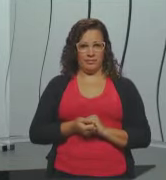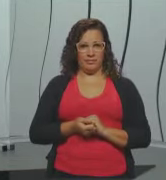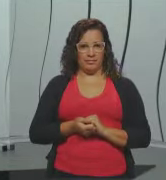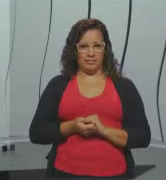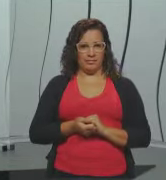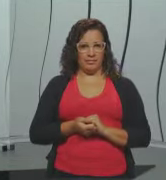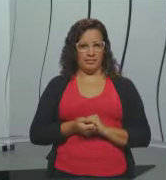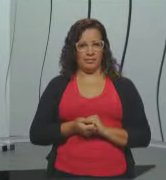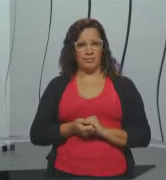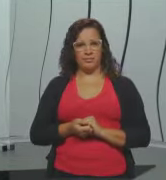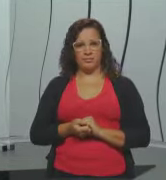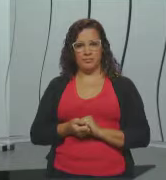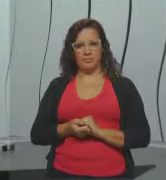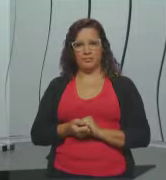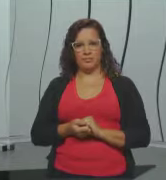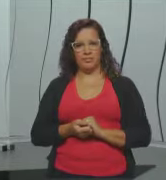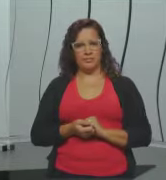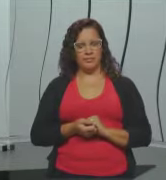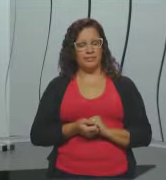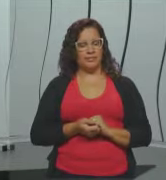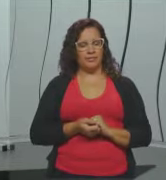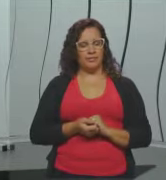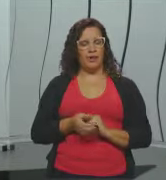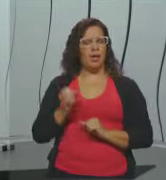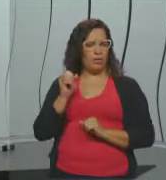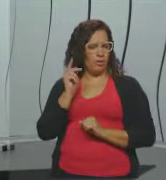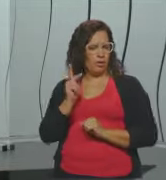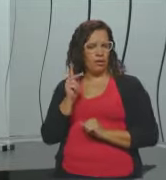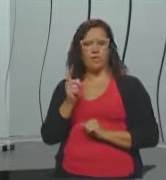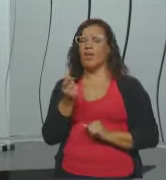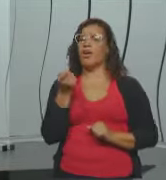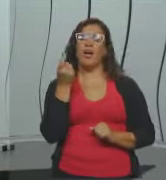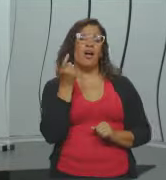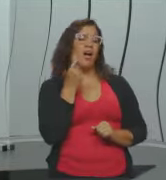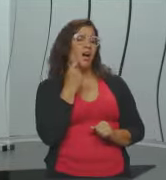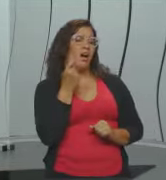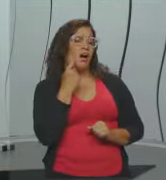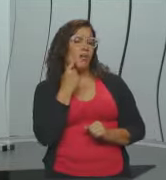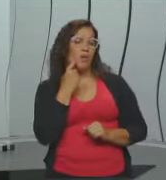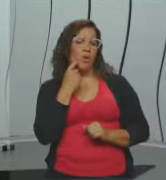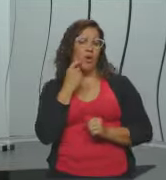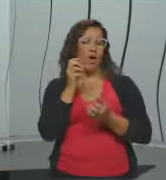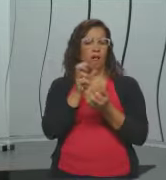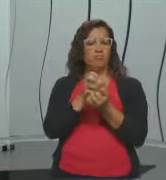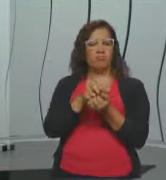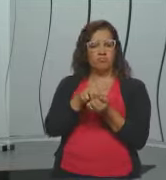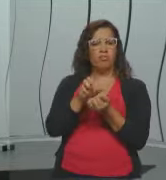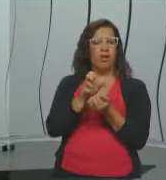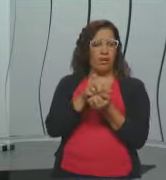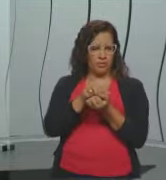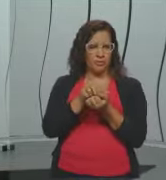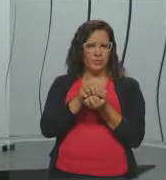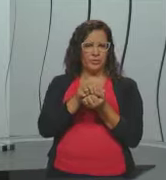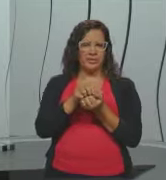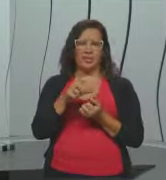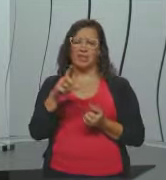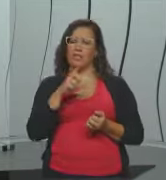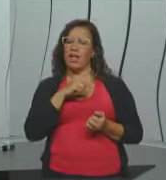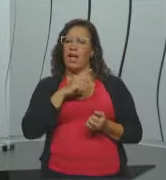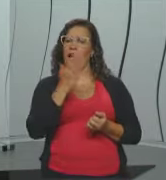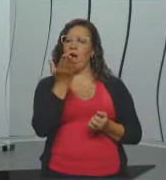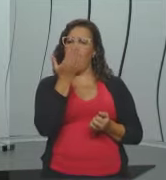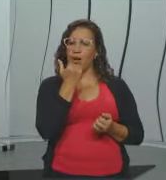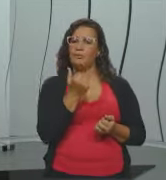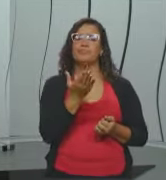Ok. Na boca, nós havíamos formado uma mistura daquele alimento